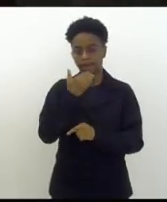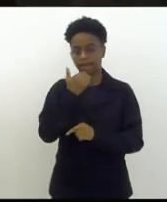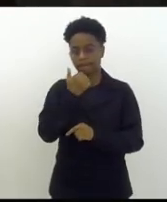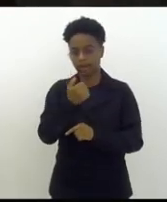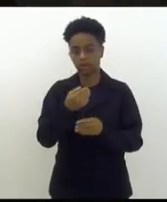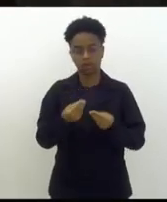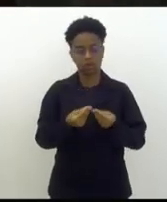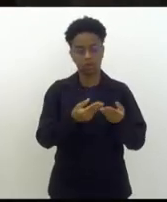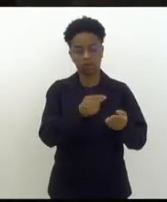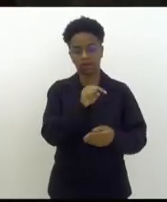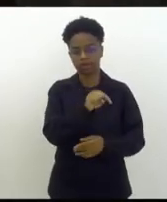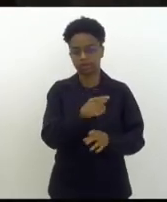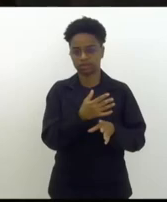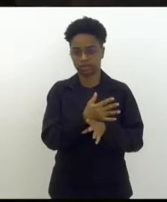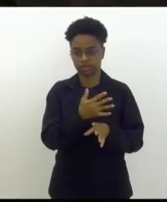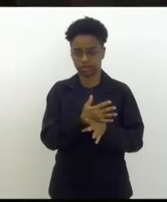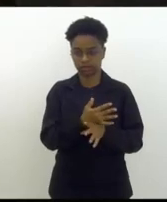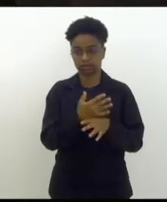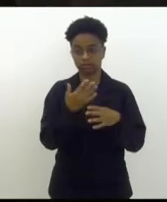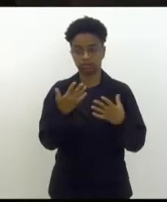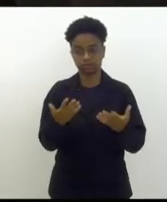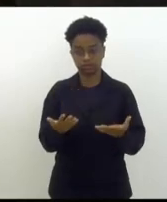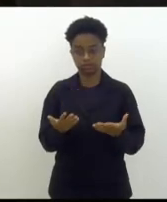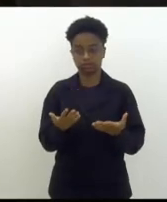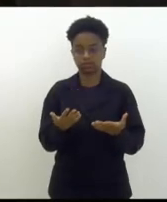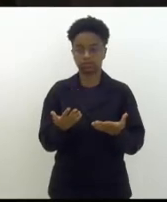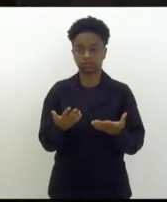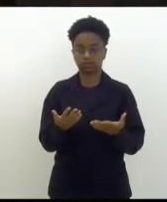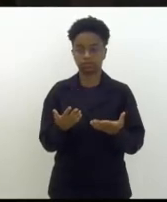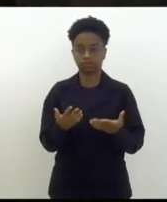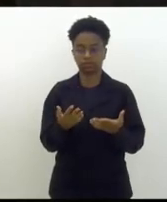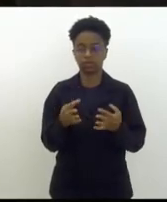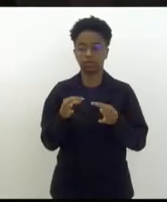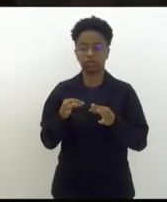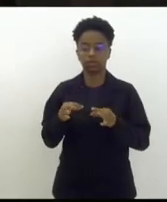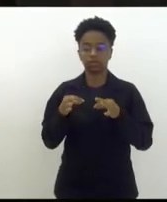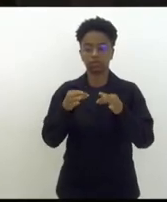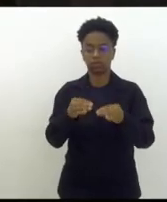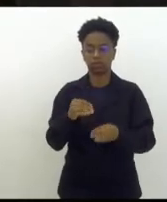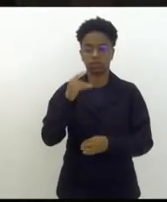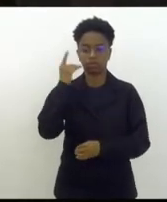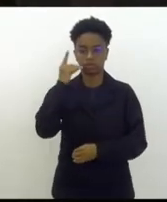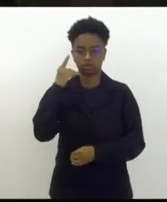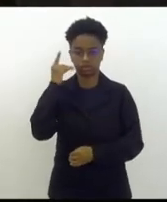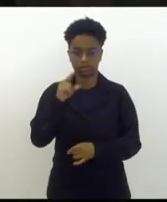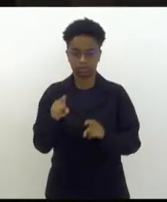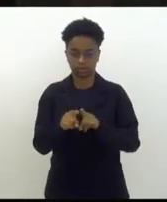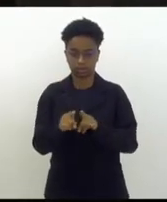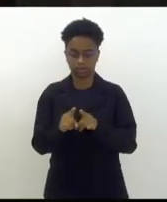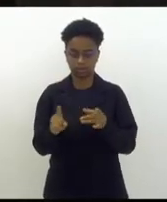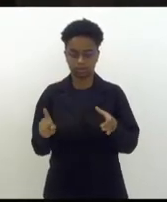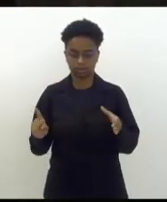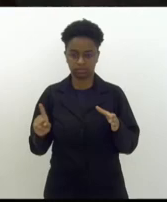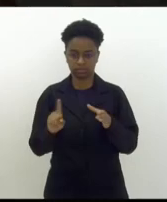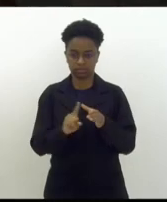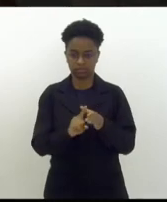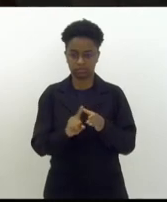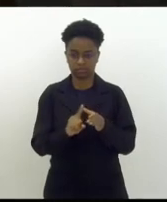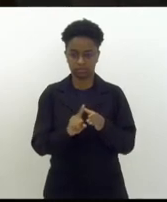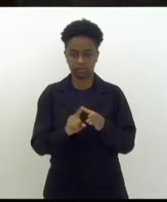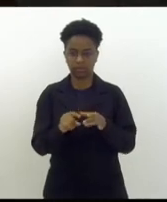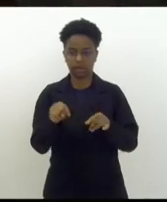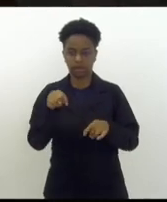demandados no meu Município e assim todos os deputados que compõem esse Parlamento